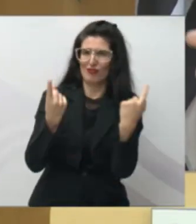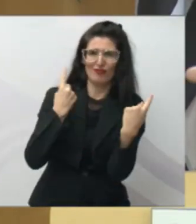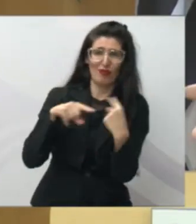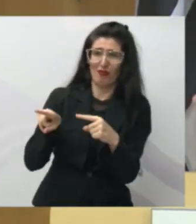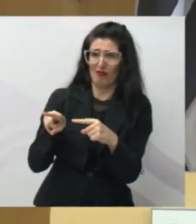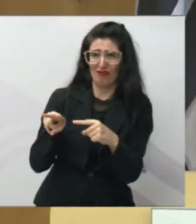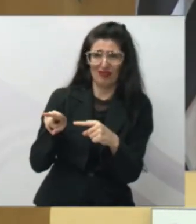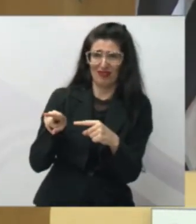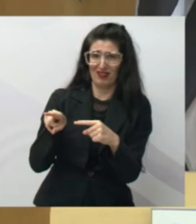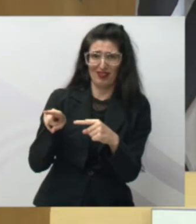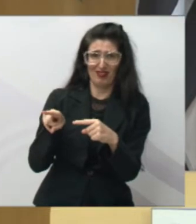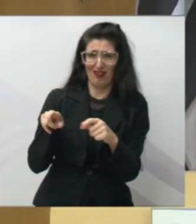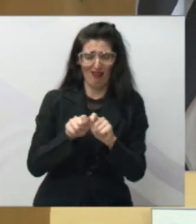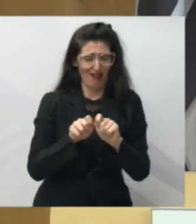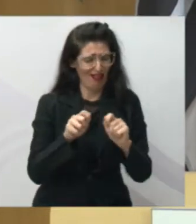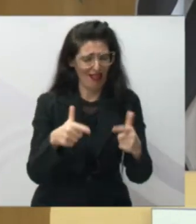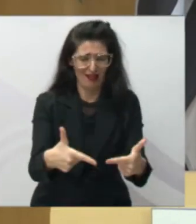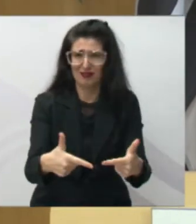o promotor.